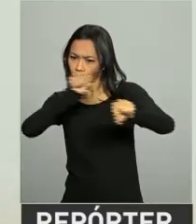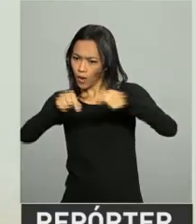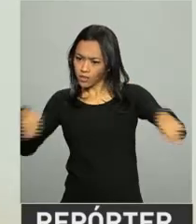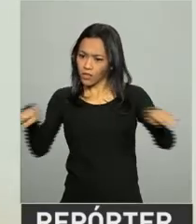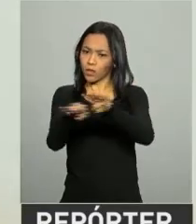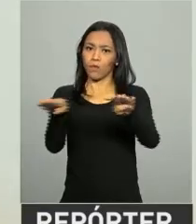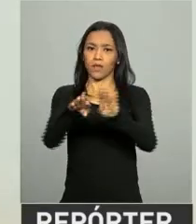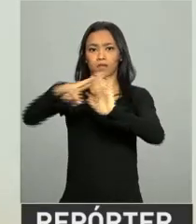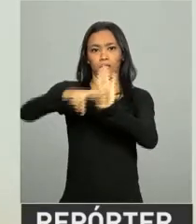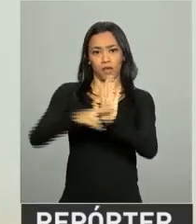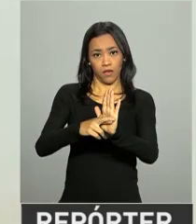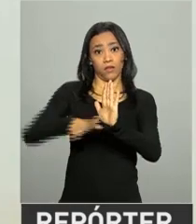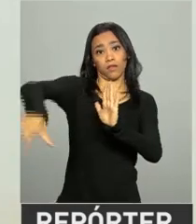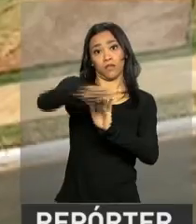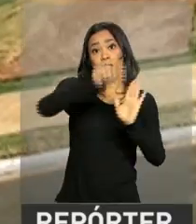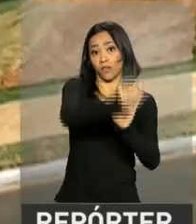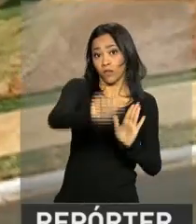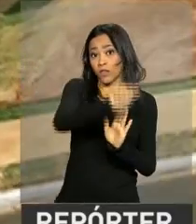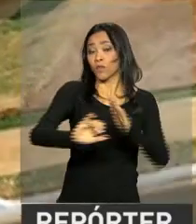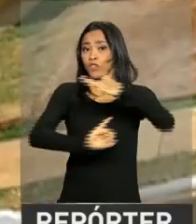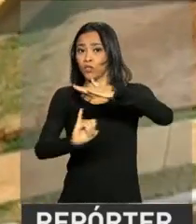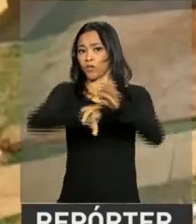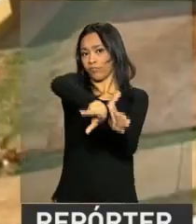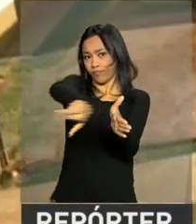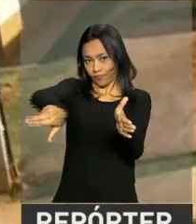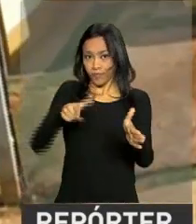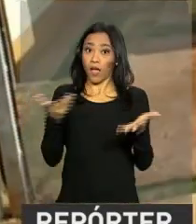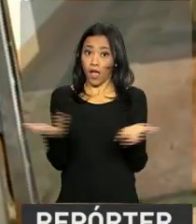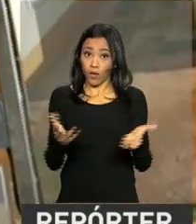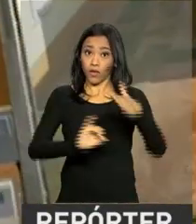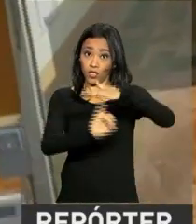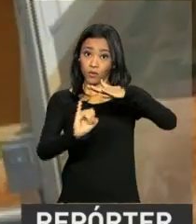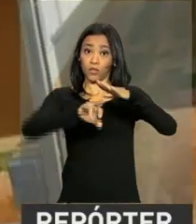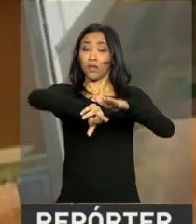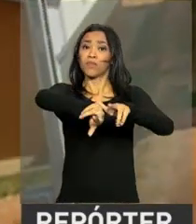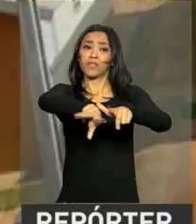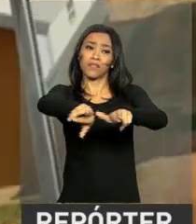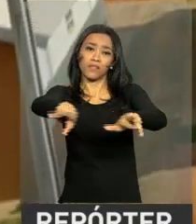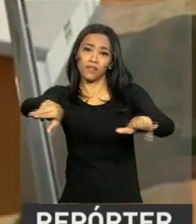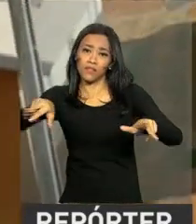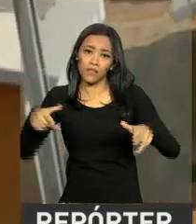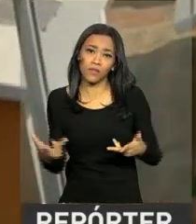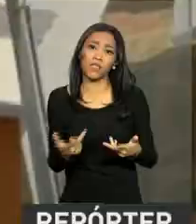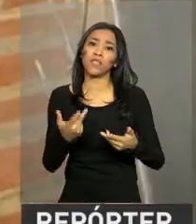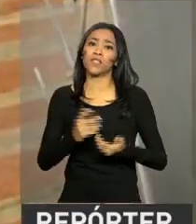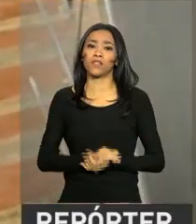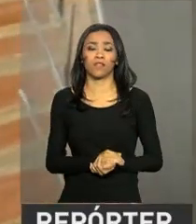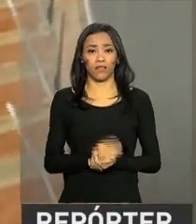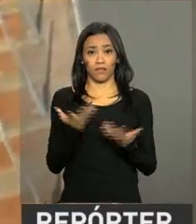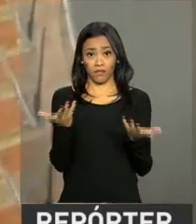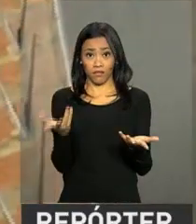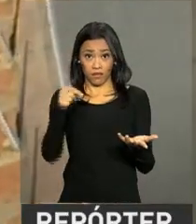as entidades que queiram participar do programa agora as instituições que conseguirem adquirir mais pontos no sistema de